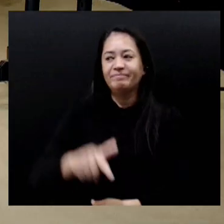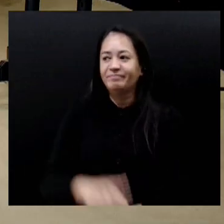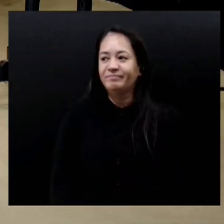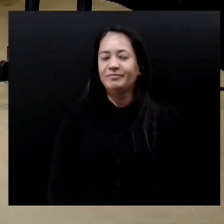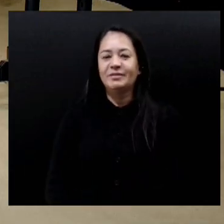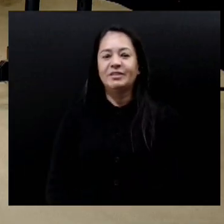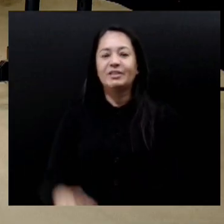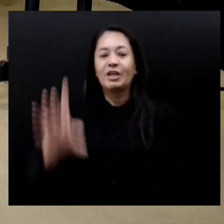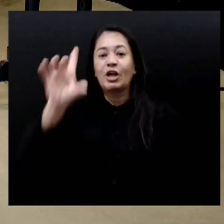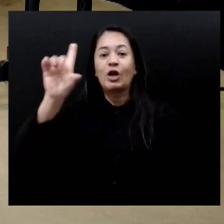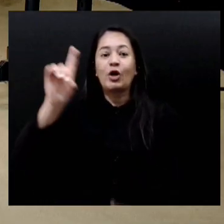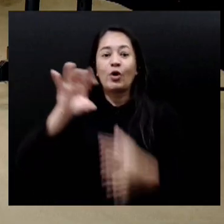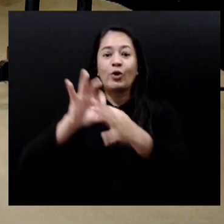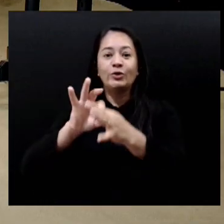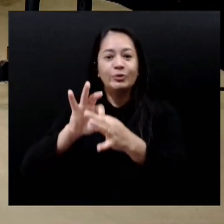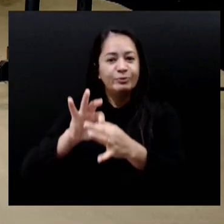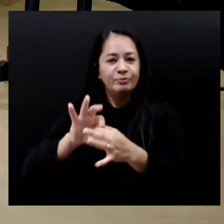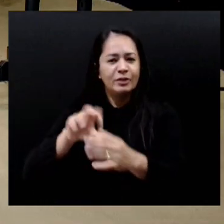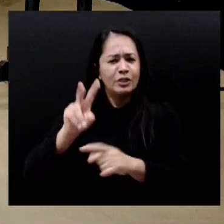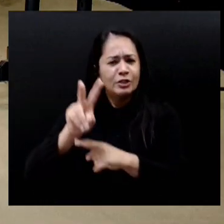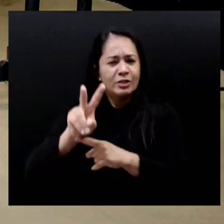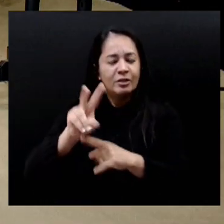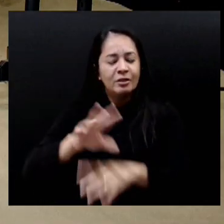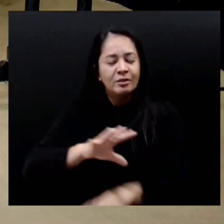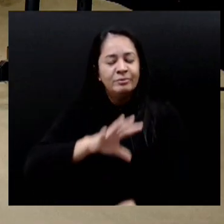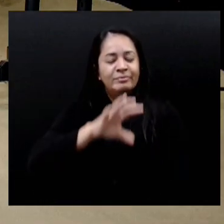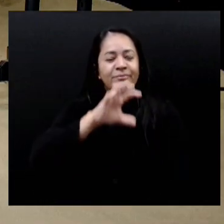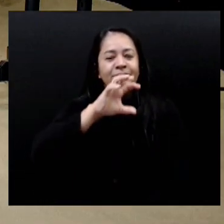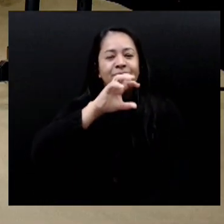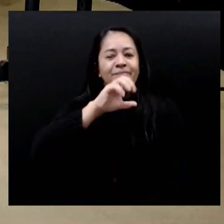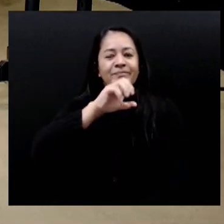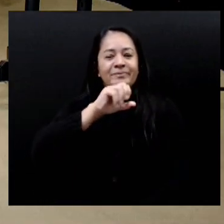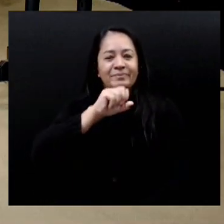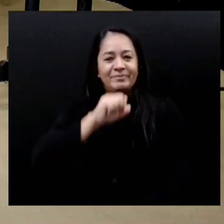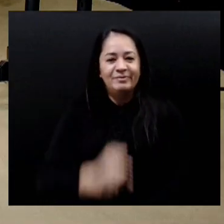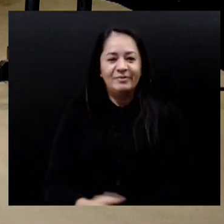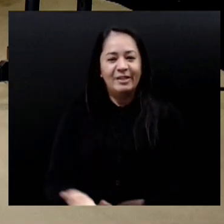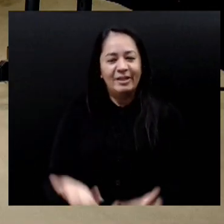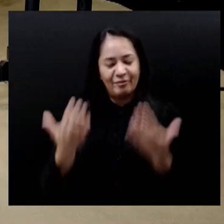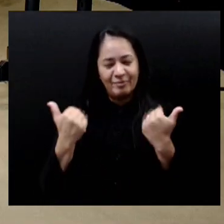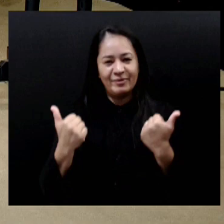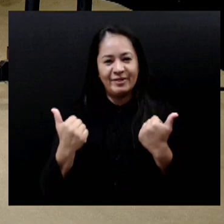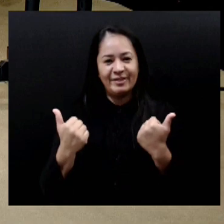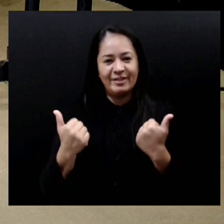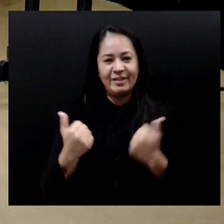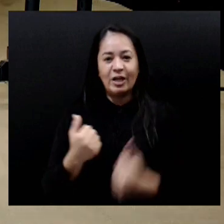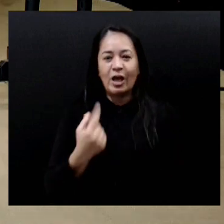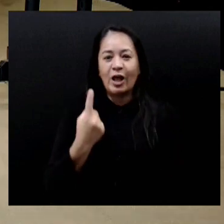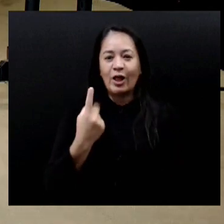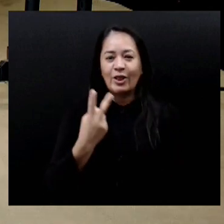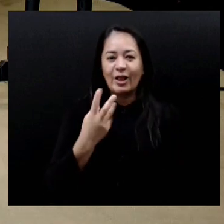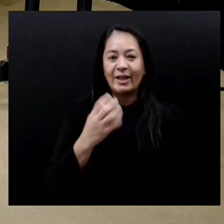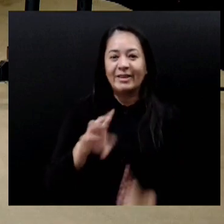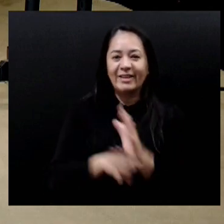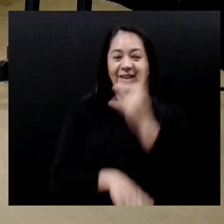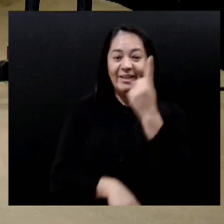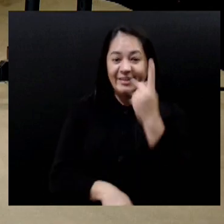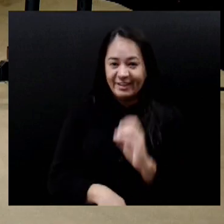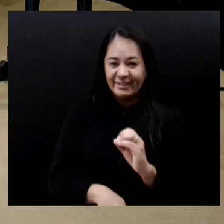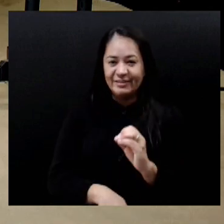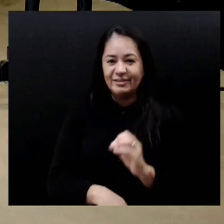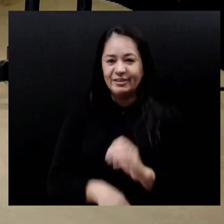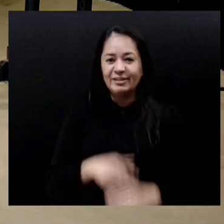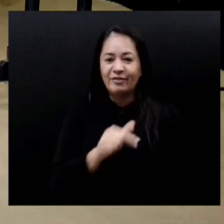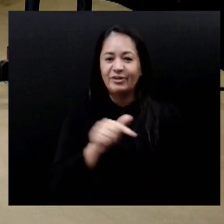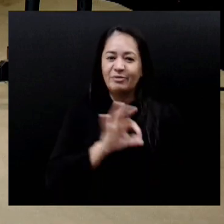se cuide, respire. Vamos lá, conte até 10. Ótimo final de semana e a gente se vê, se Deus